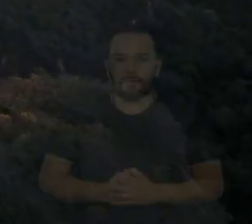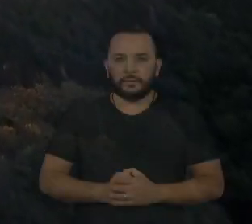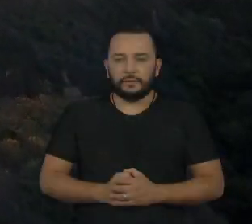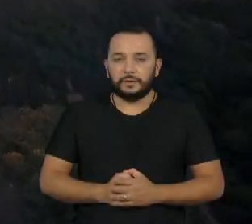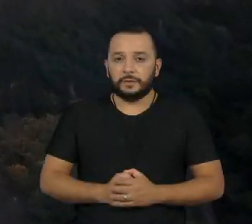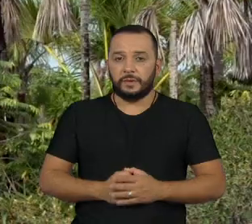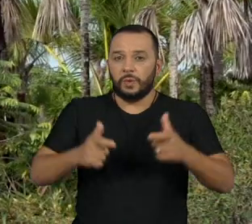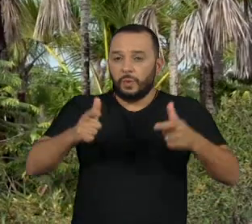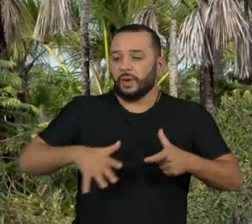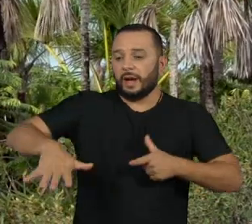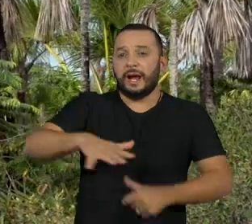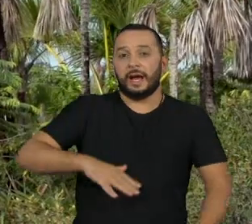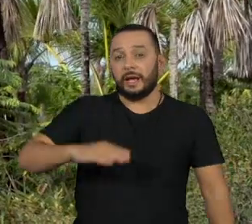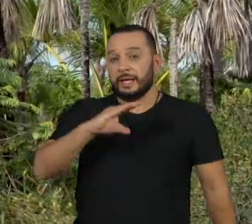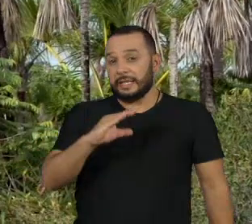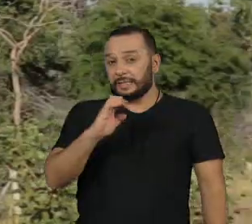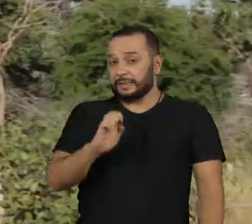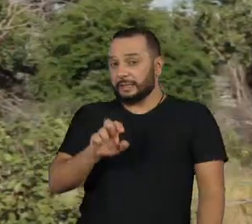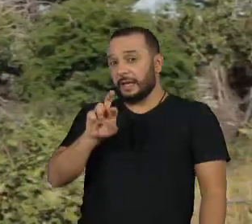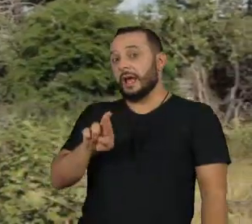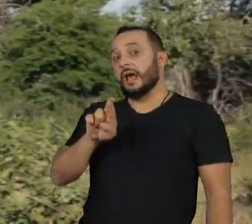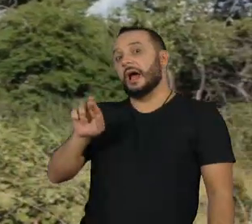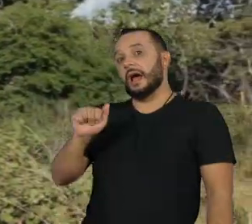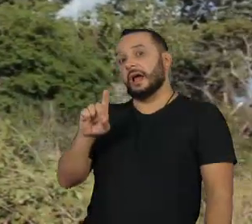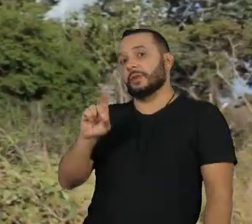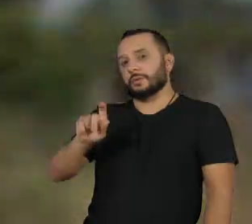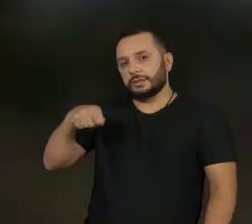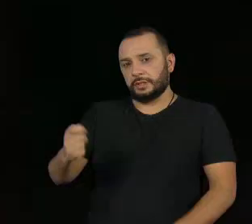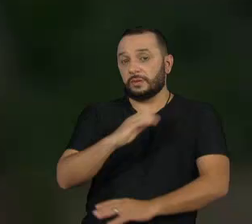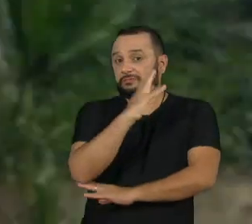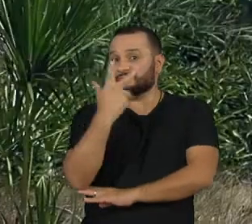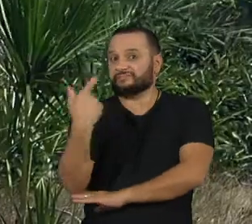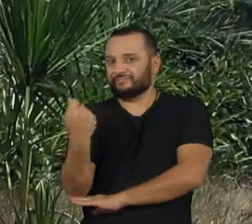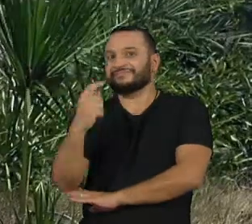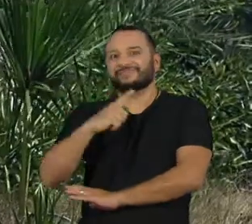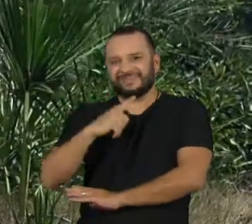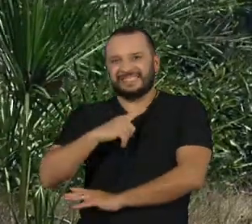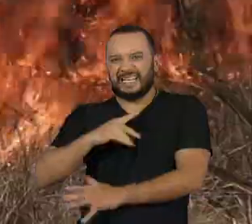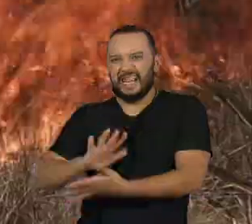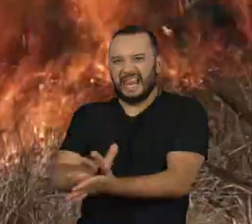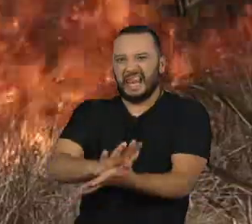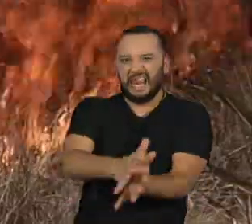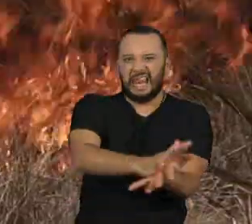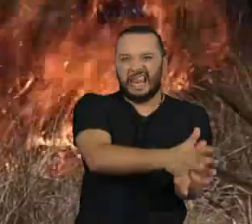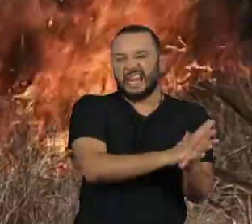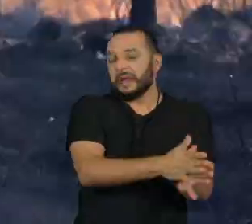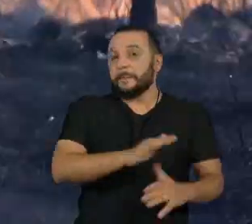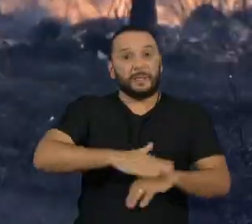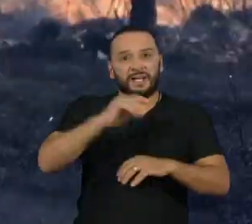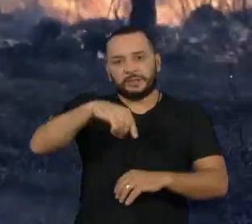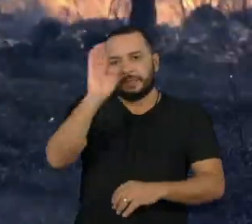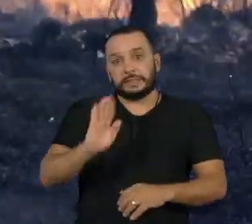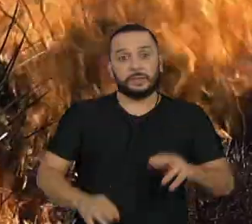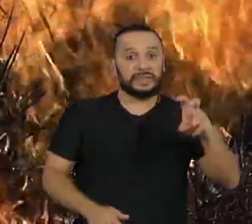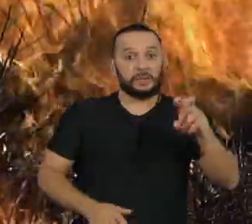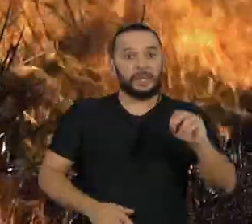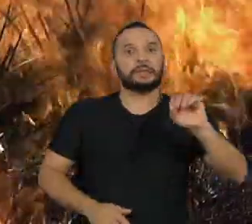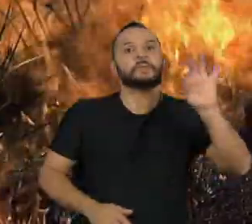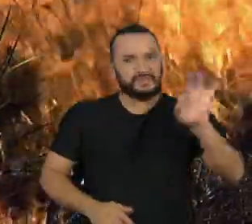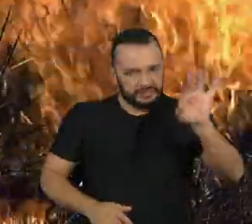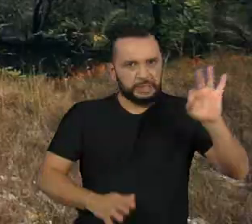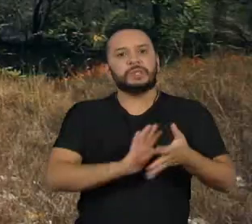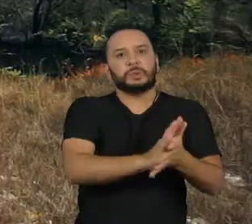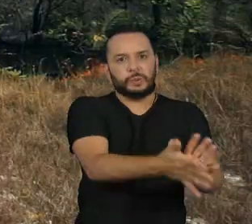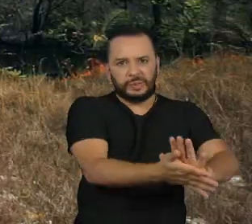O Cerrado hoje é o bioma mais ameaçado que nós temos no Brasil. Nós já temos 50% do Cerrado que já foi desmatado, já